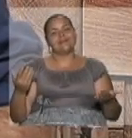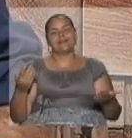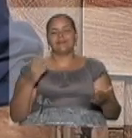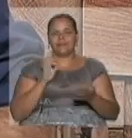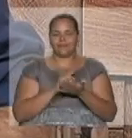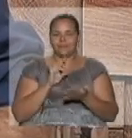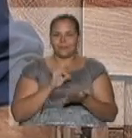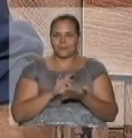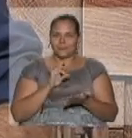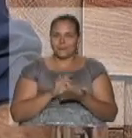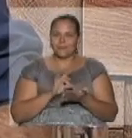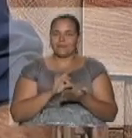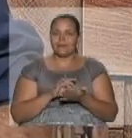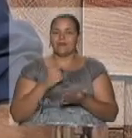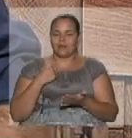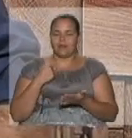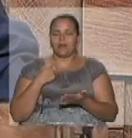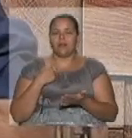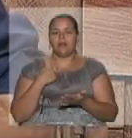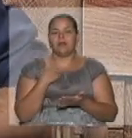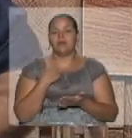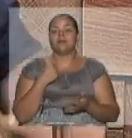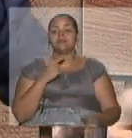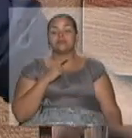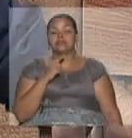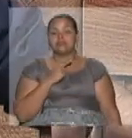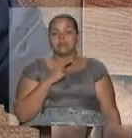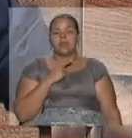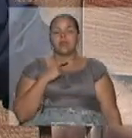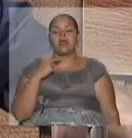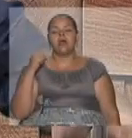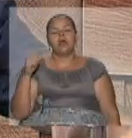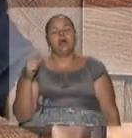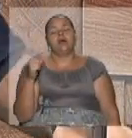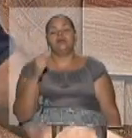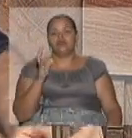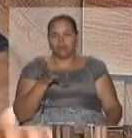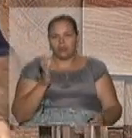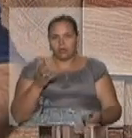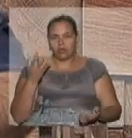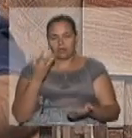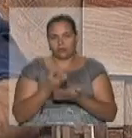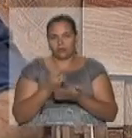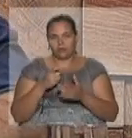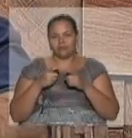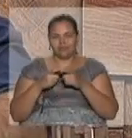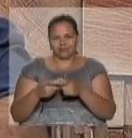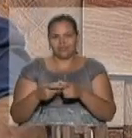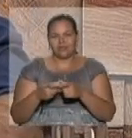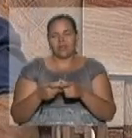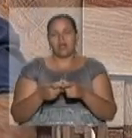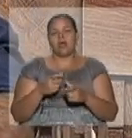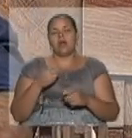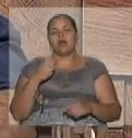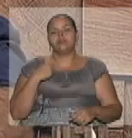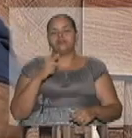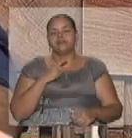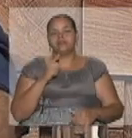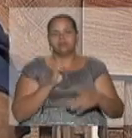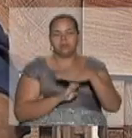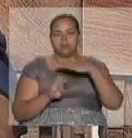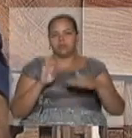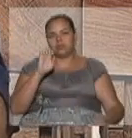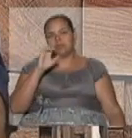Na verdade, quando eu estava na CID, a gente já tinha gravado esse disco. A gravadora CID era uma gravadora pequena e